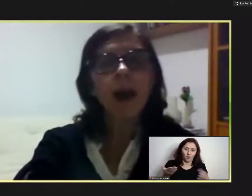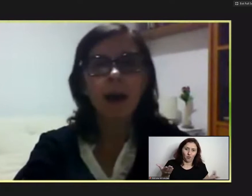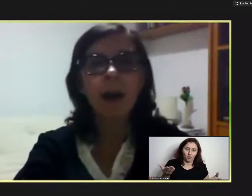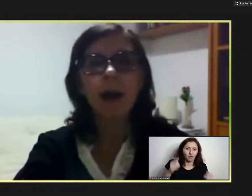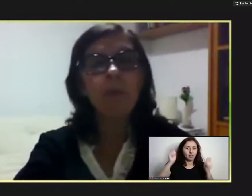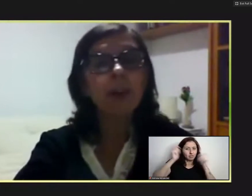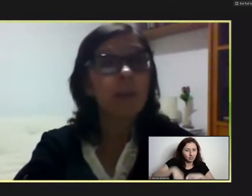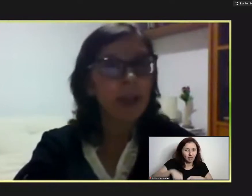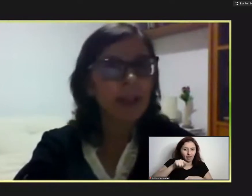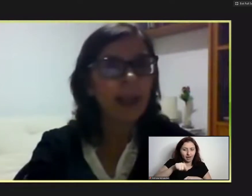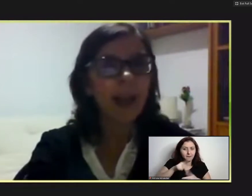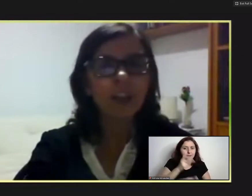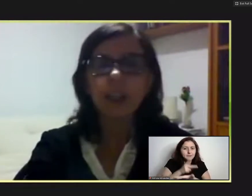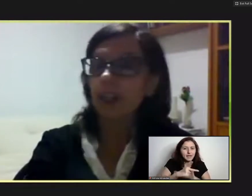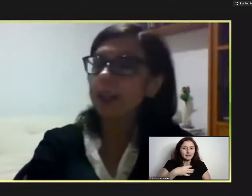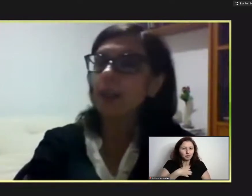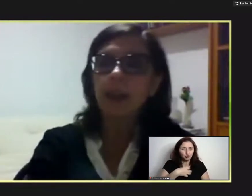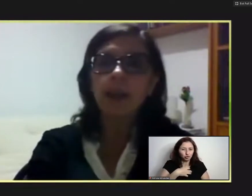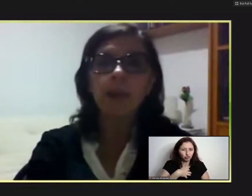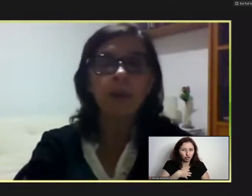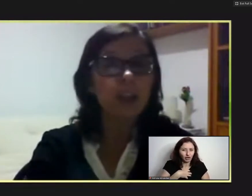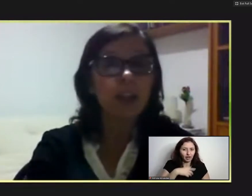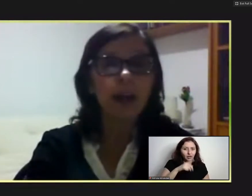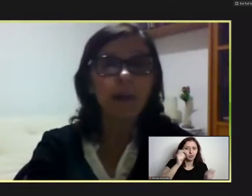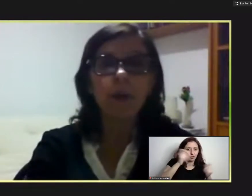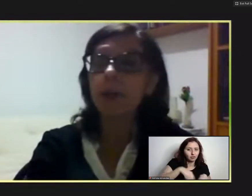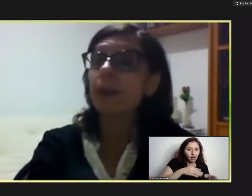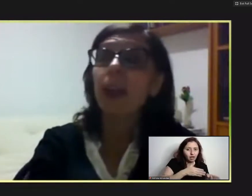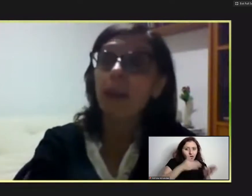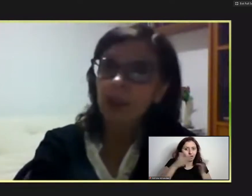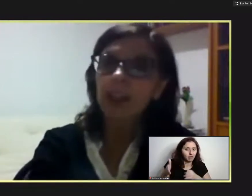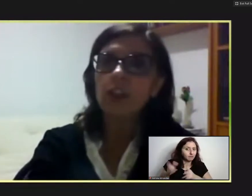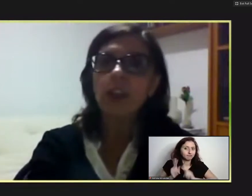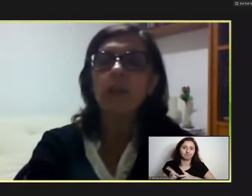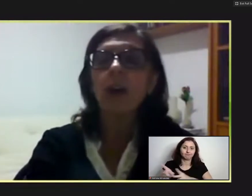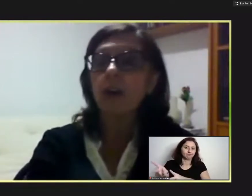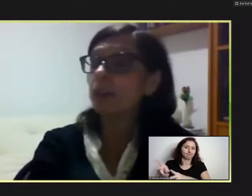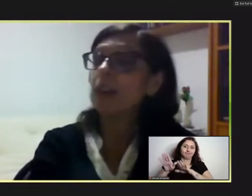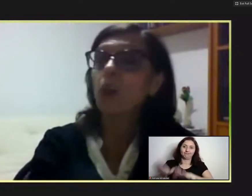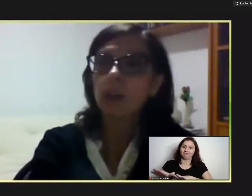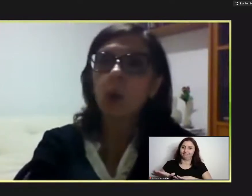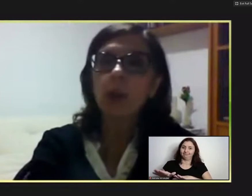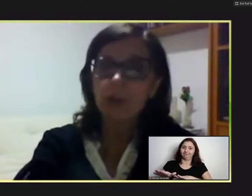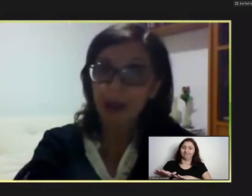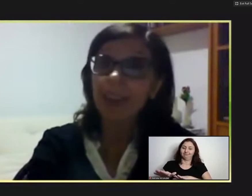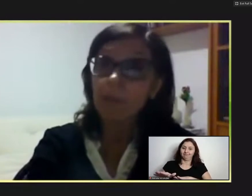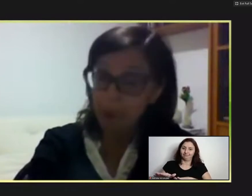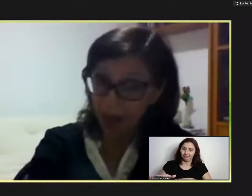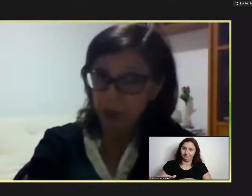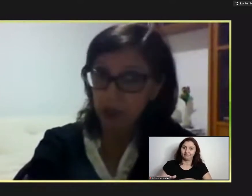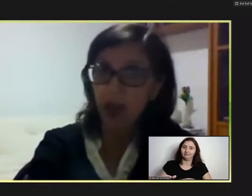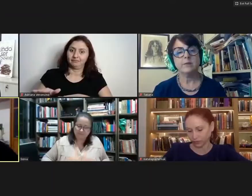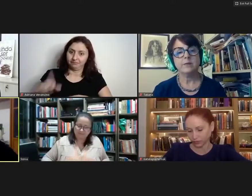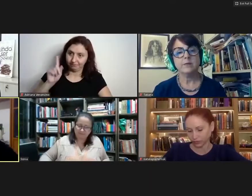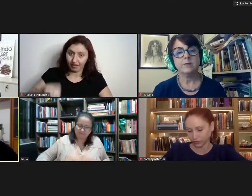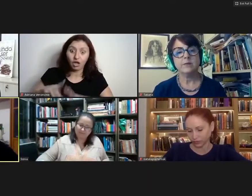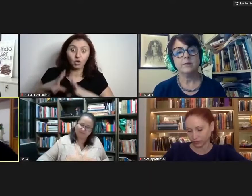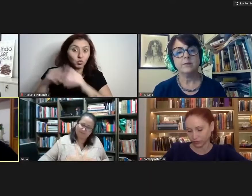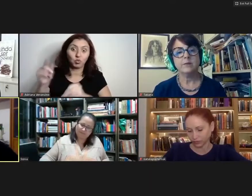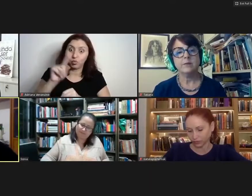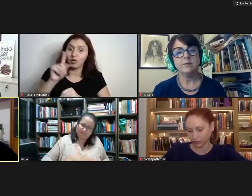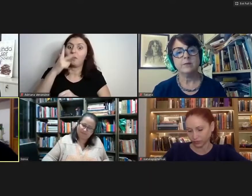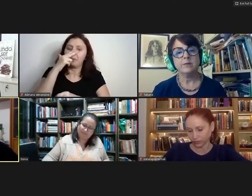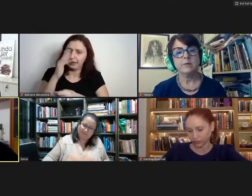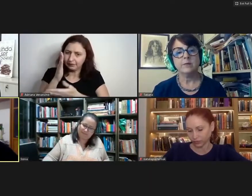com uma possibilidade que seja, vamos dizer, definitiva, se não em todo, mas em parte. Então,